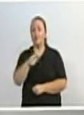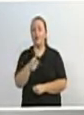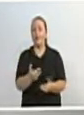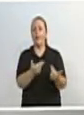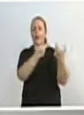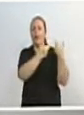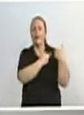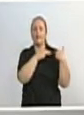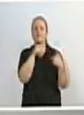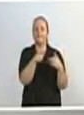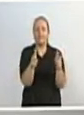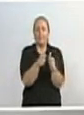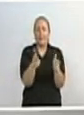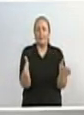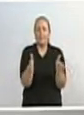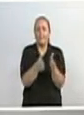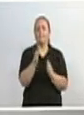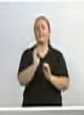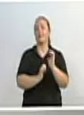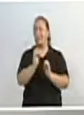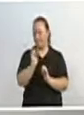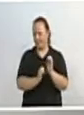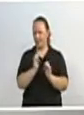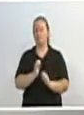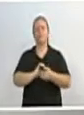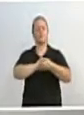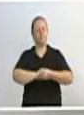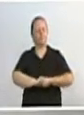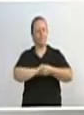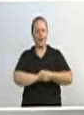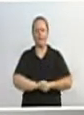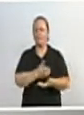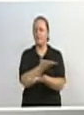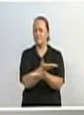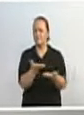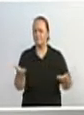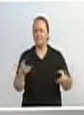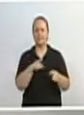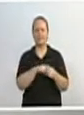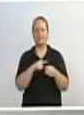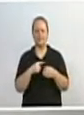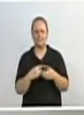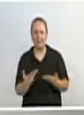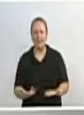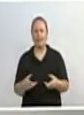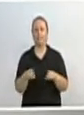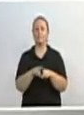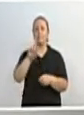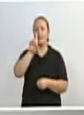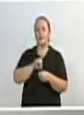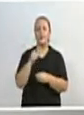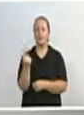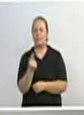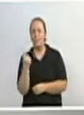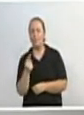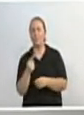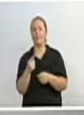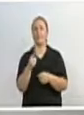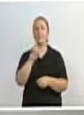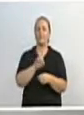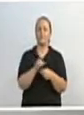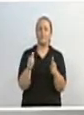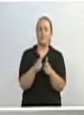todos vocês, a cidade de Blumenau e os micro e pequenos empreendedores agradecem a vocês pelo esforço de cada um e tenho certeza